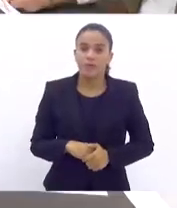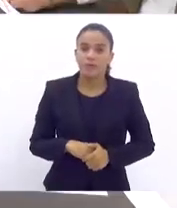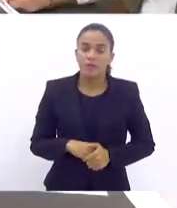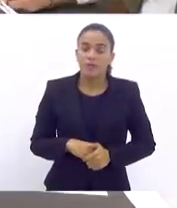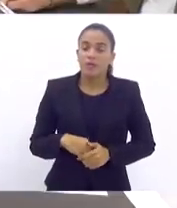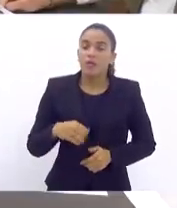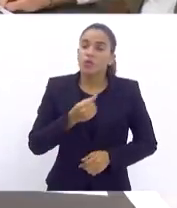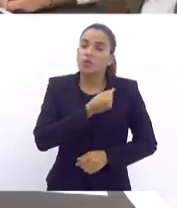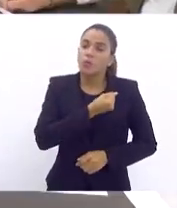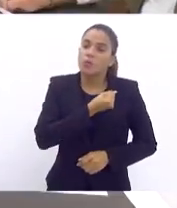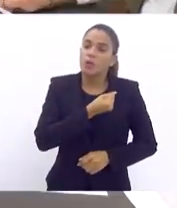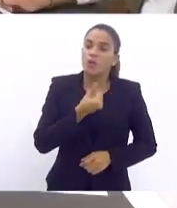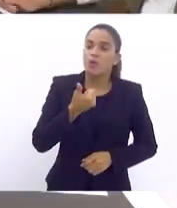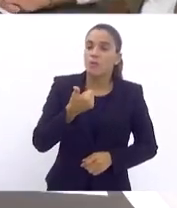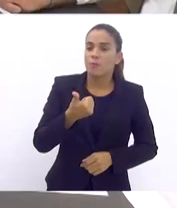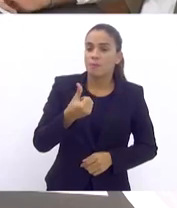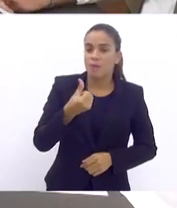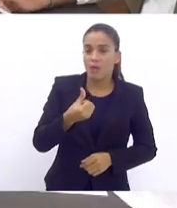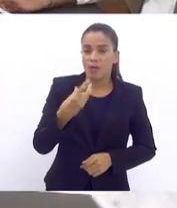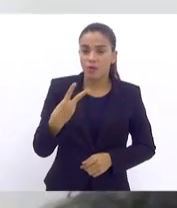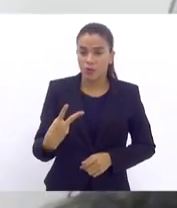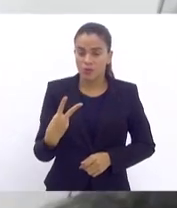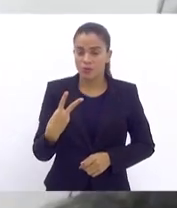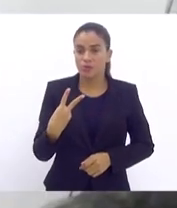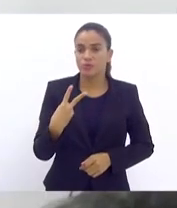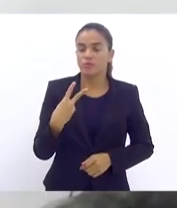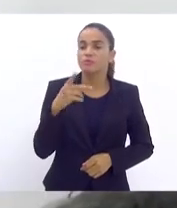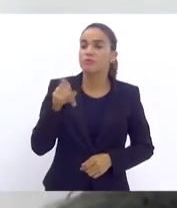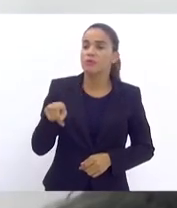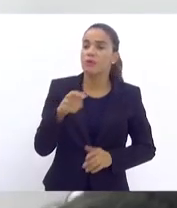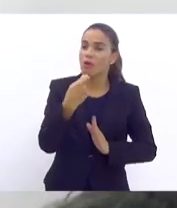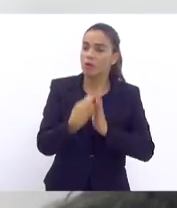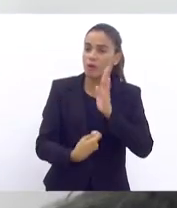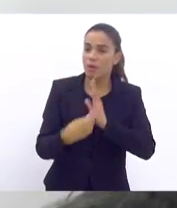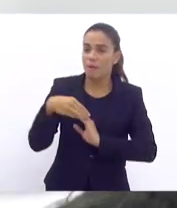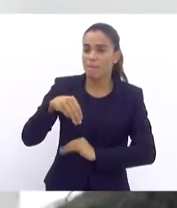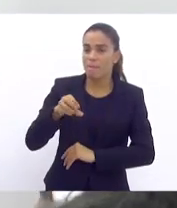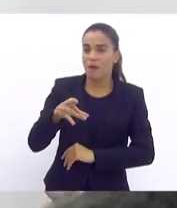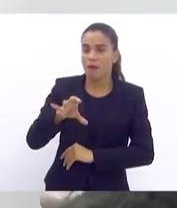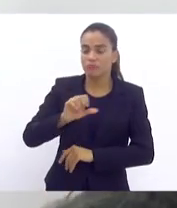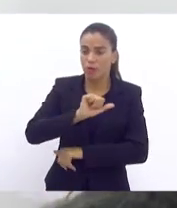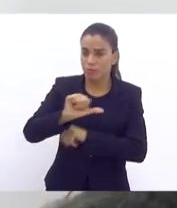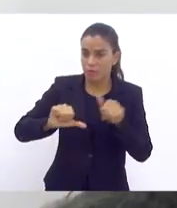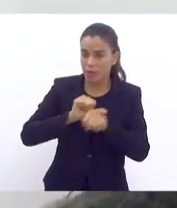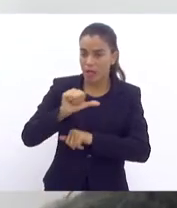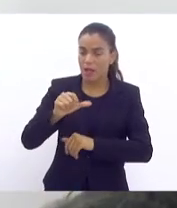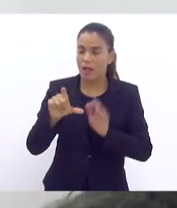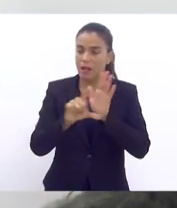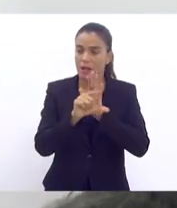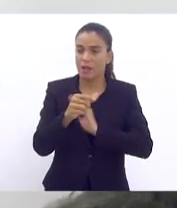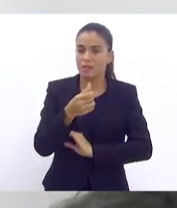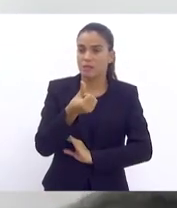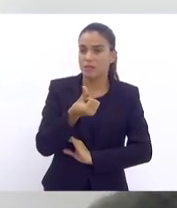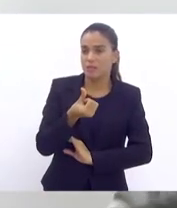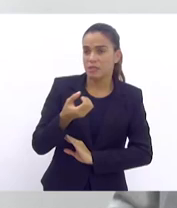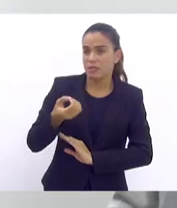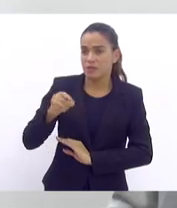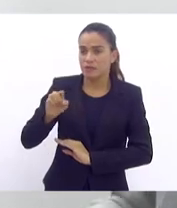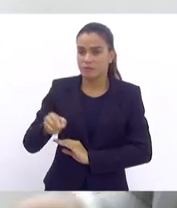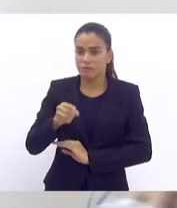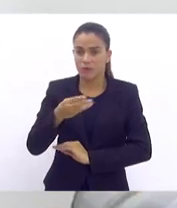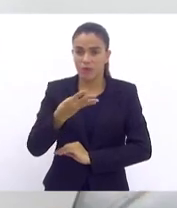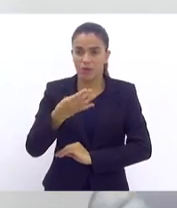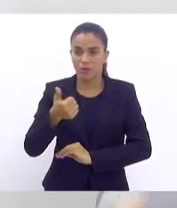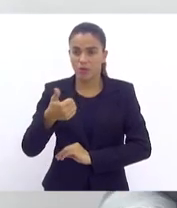62 é o 359 de 2023 autoria Deputado Márcio canela que altera a lei 6.879 de 2 de setembro de